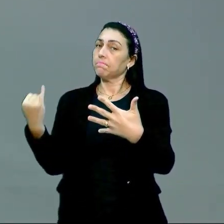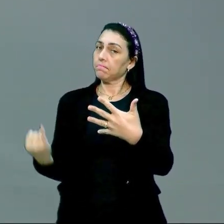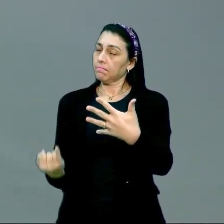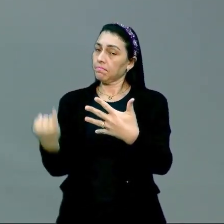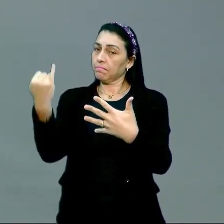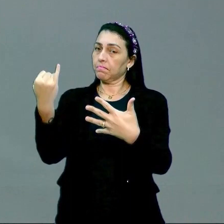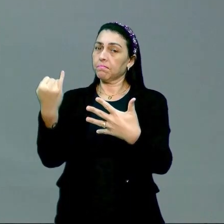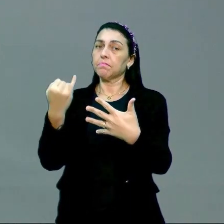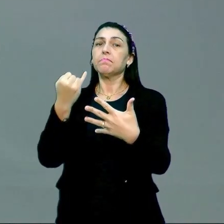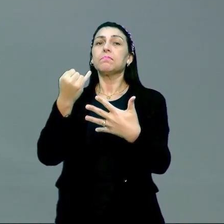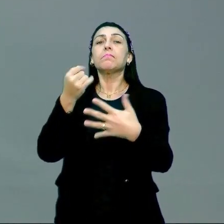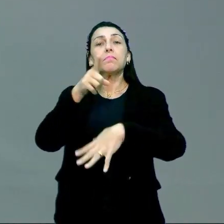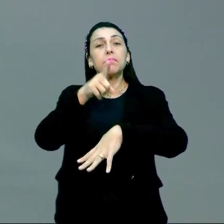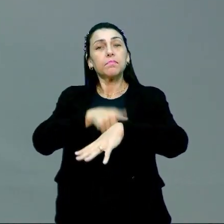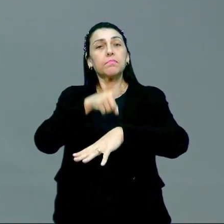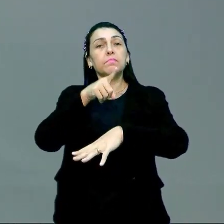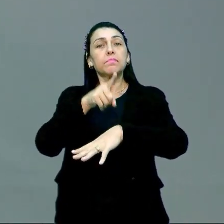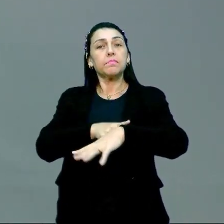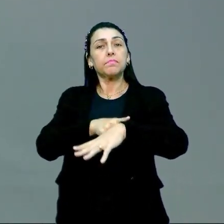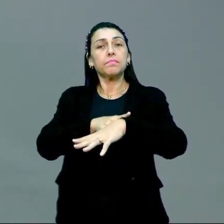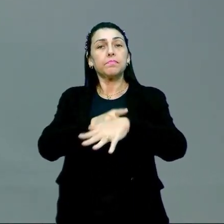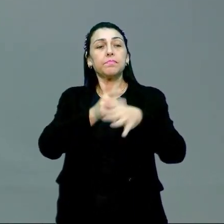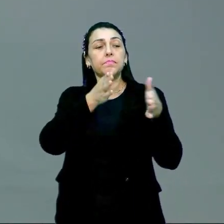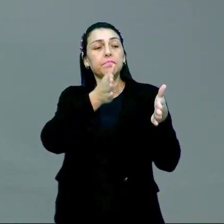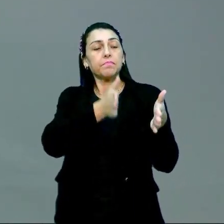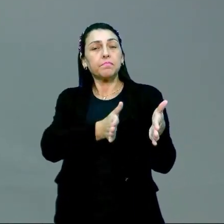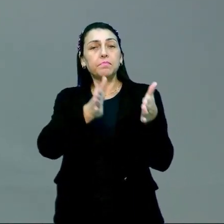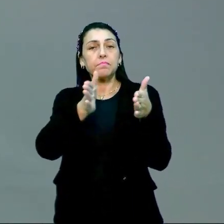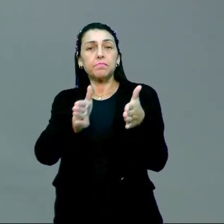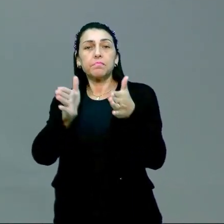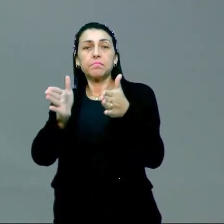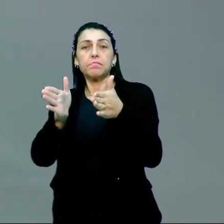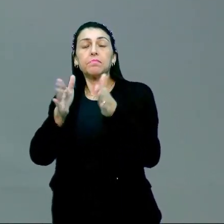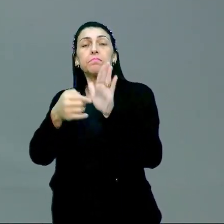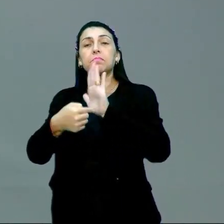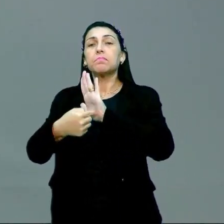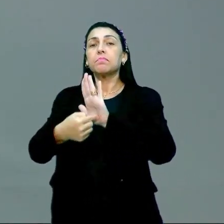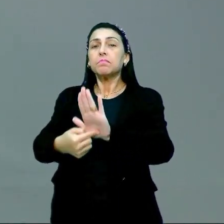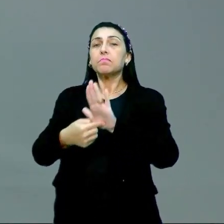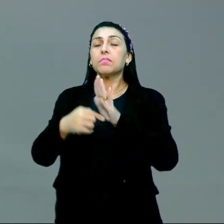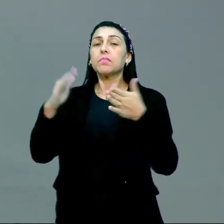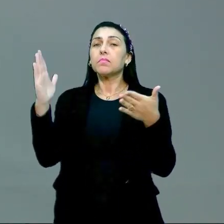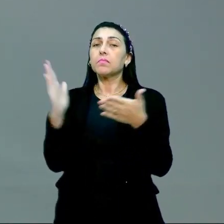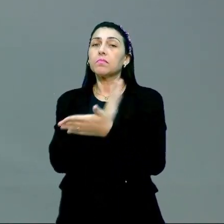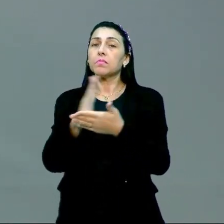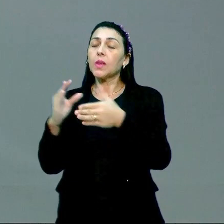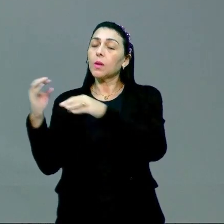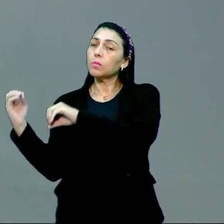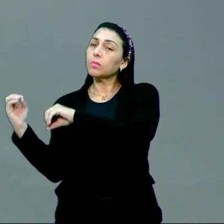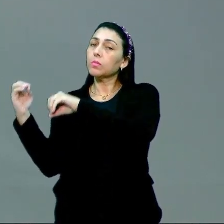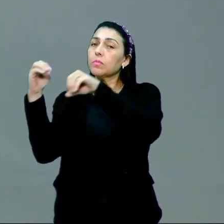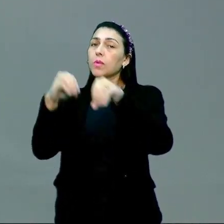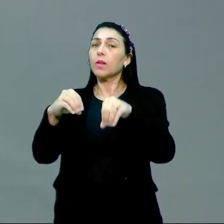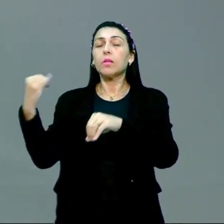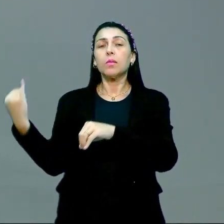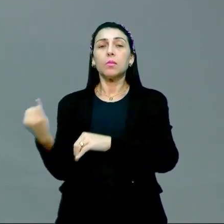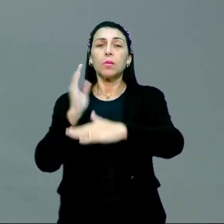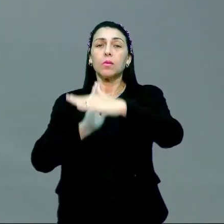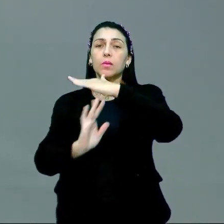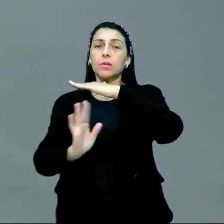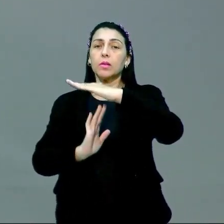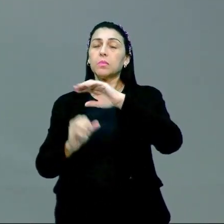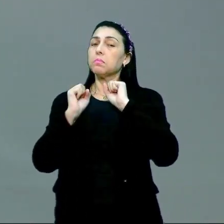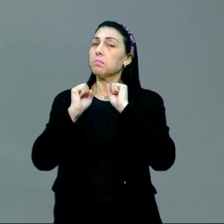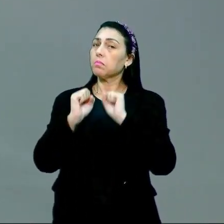De tempos em tempos, a história da humanidade, ela nos mostra que alguns fluxos migratórios são importantes para que a